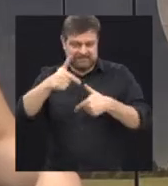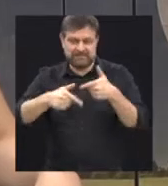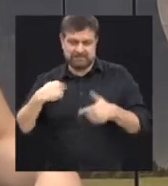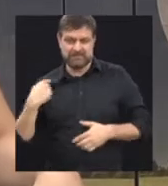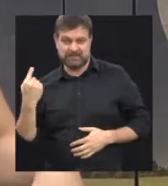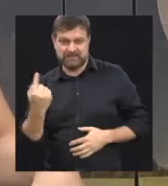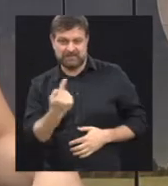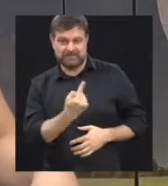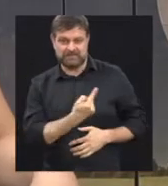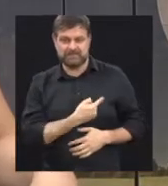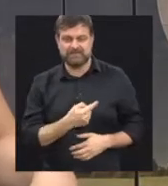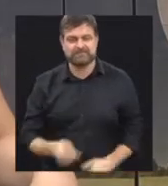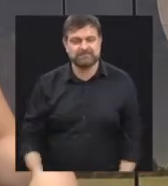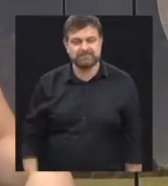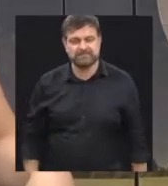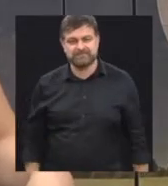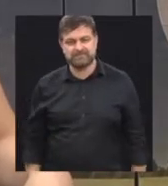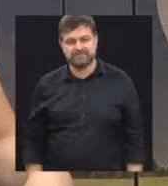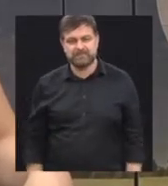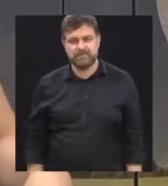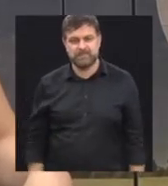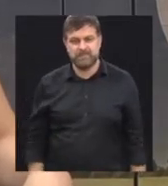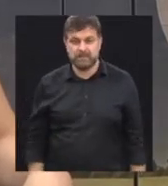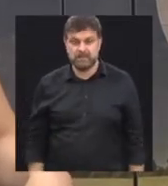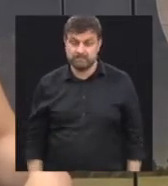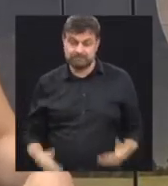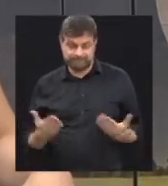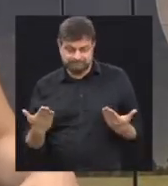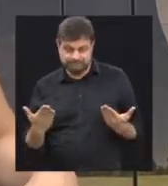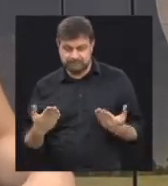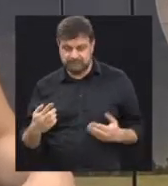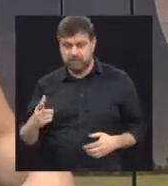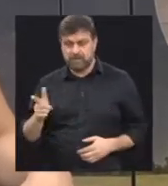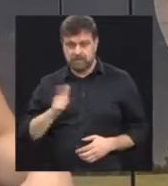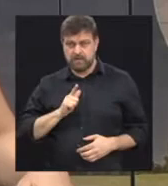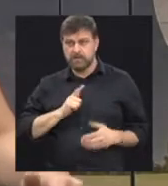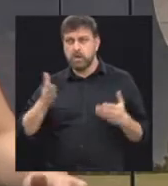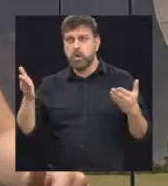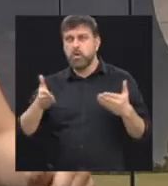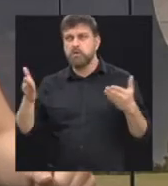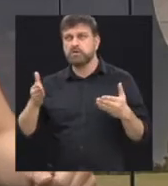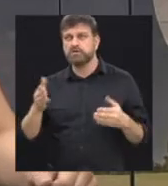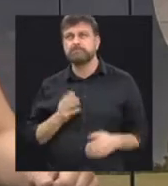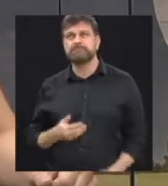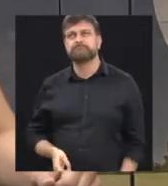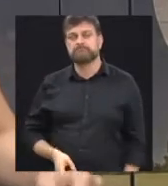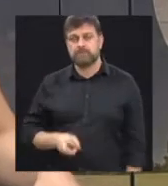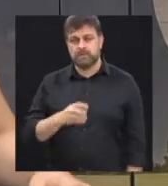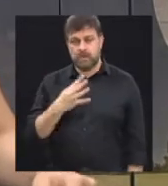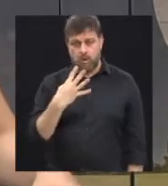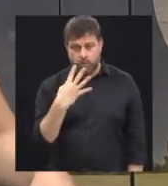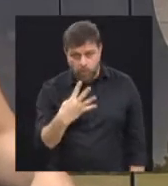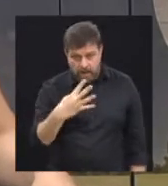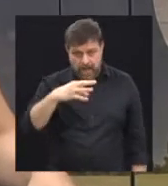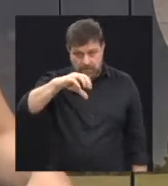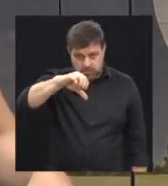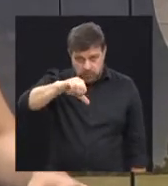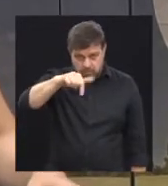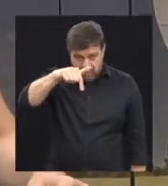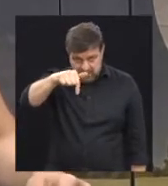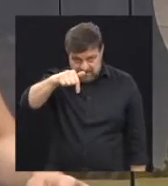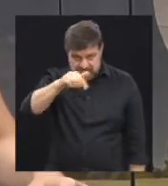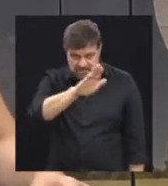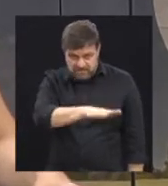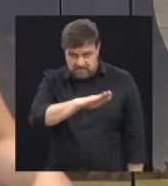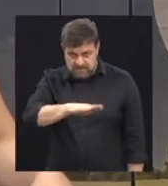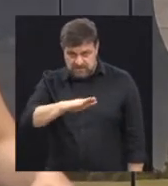é uma oportunidade única para a gente. Então, nós temos hoje na Abrace Solidário 497